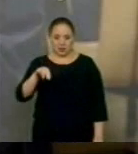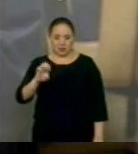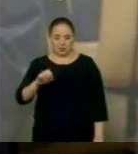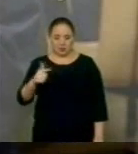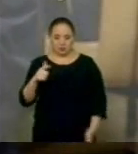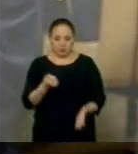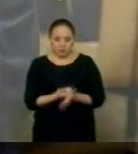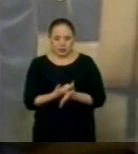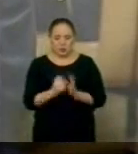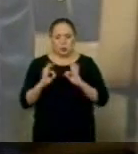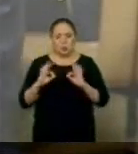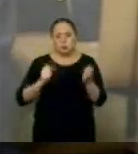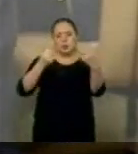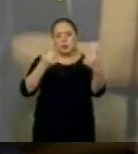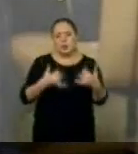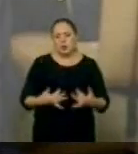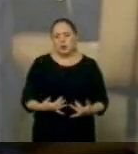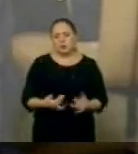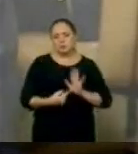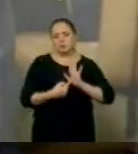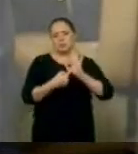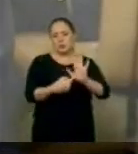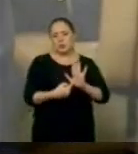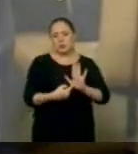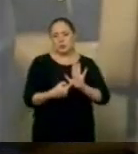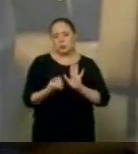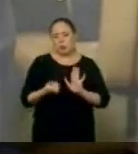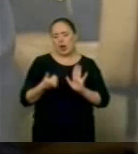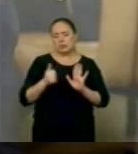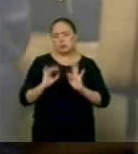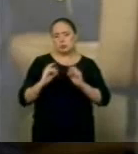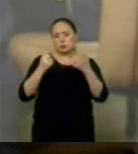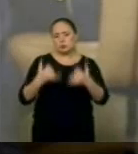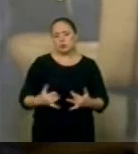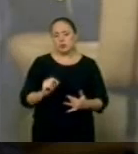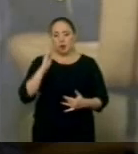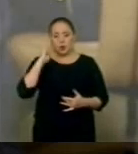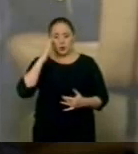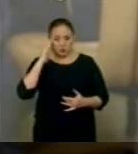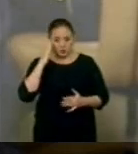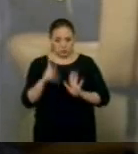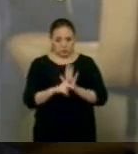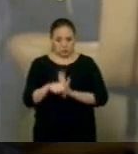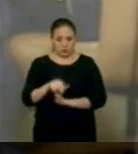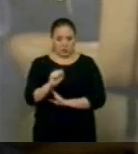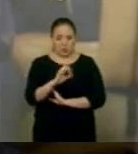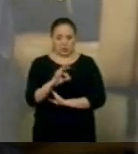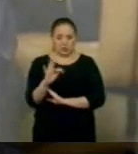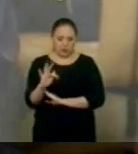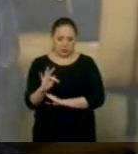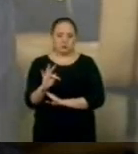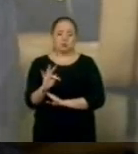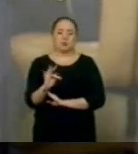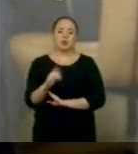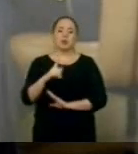senhores ministros, retrata quase que na literalidade o entendimento exarado por essa Suprema Corte e